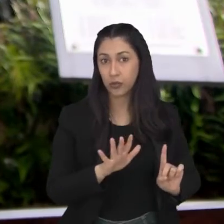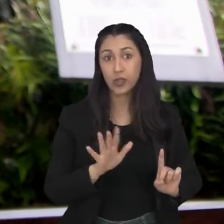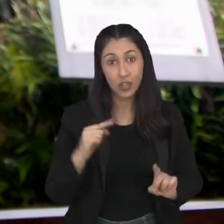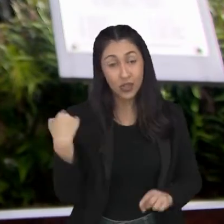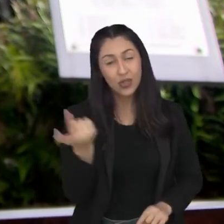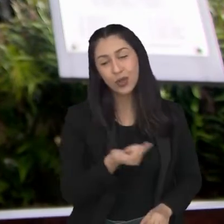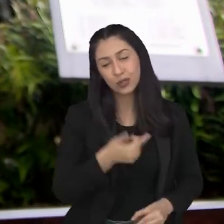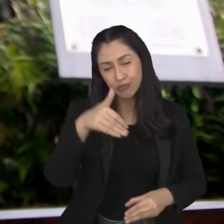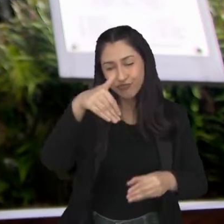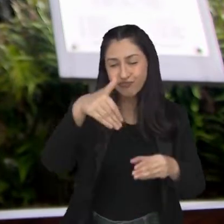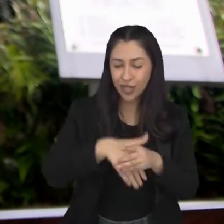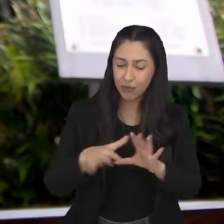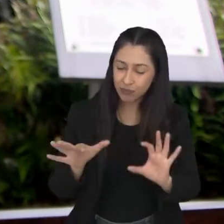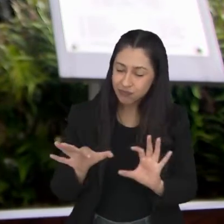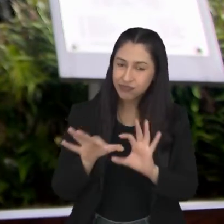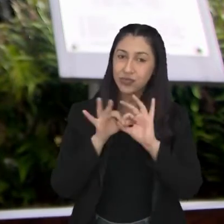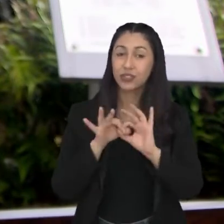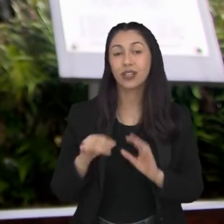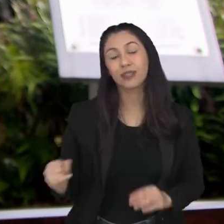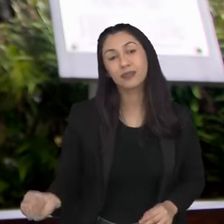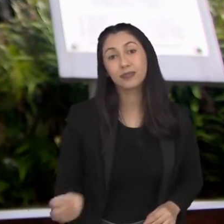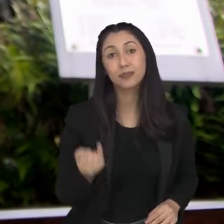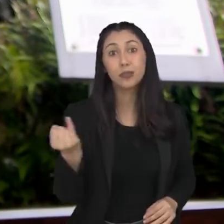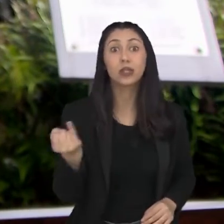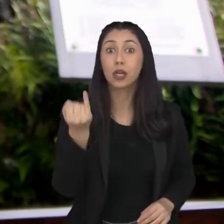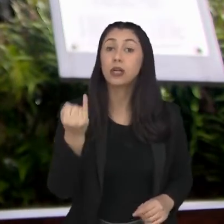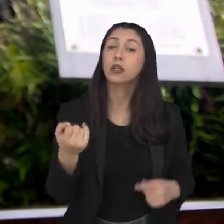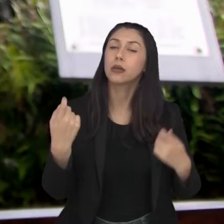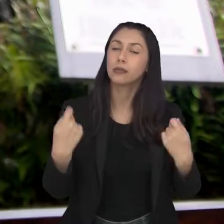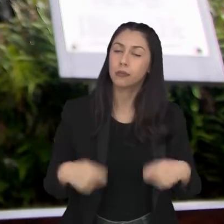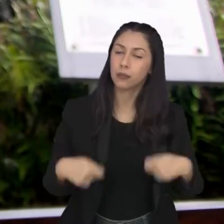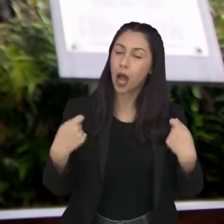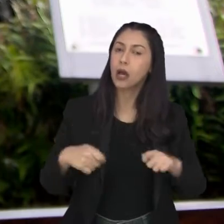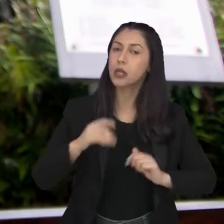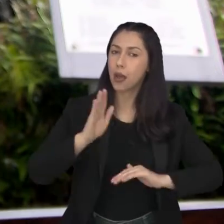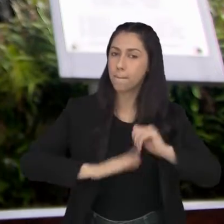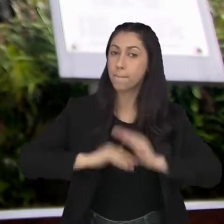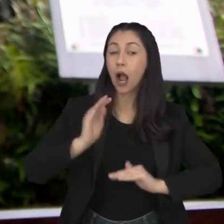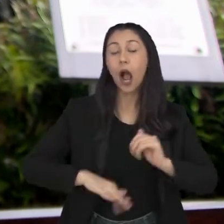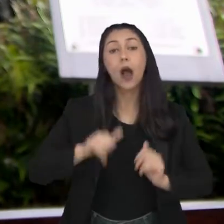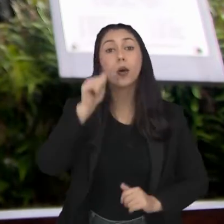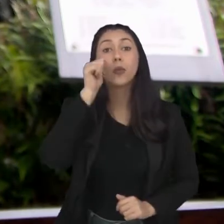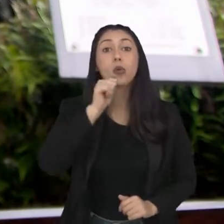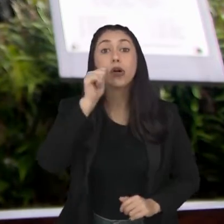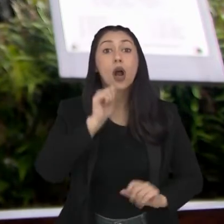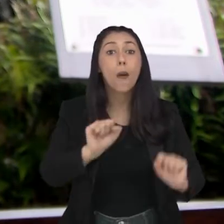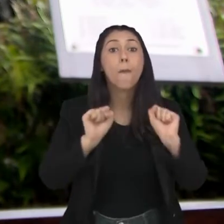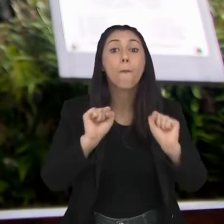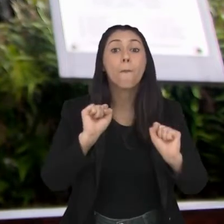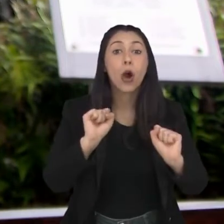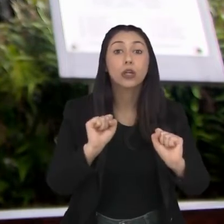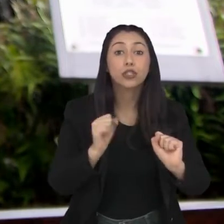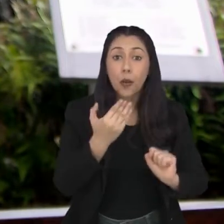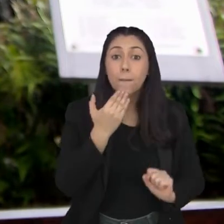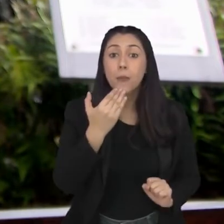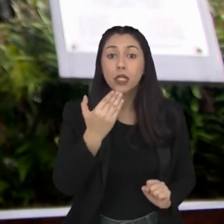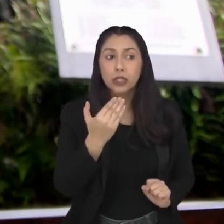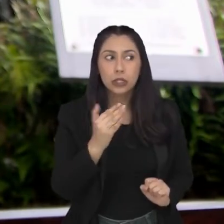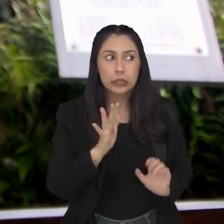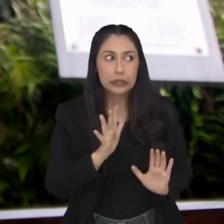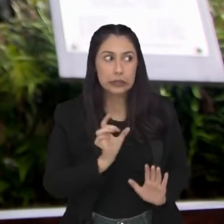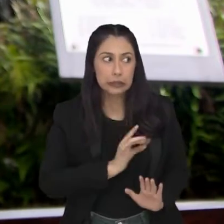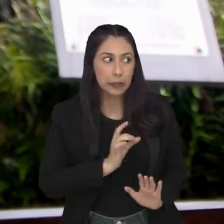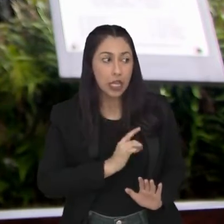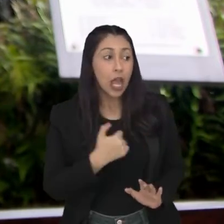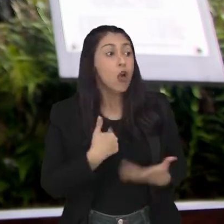foi votada aqui por unanimidade e muito importante, que tem que ser aplicada, então a mulher pode pedir quando ela